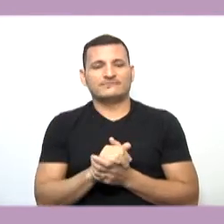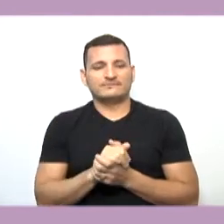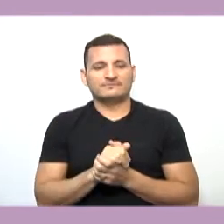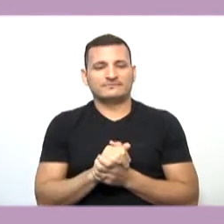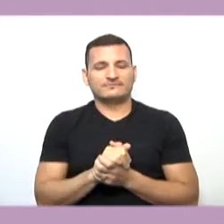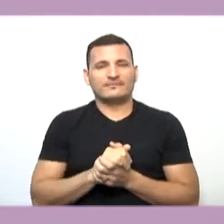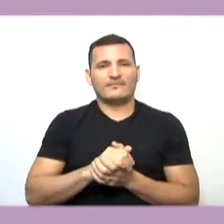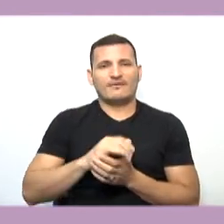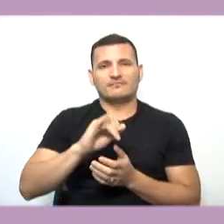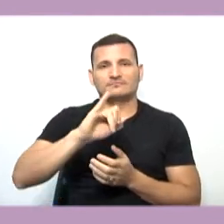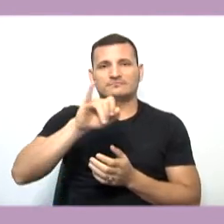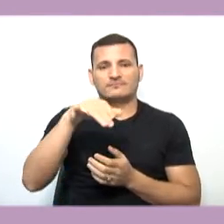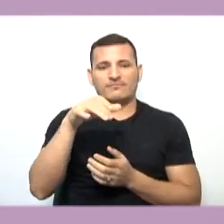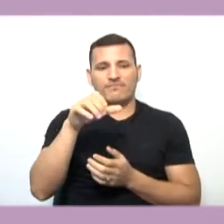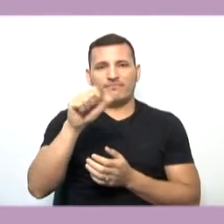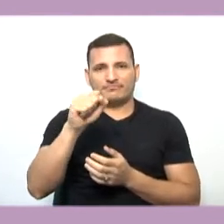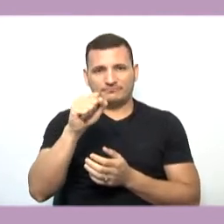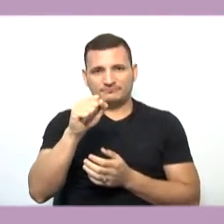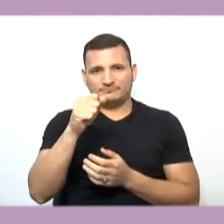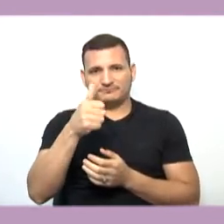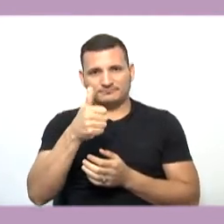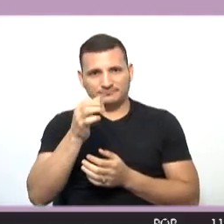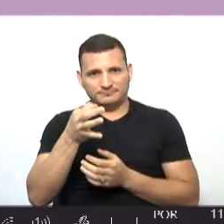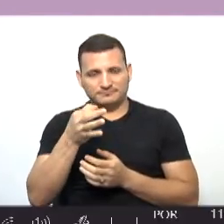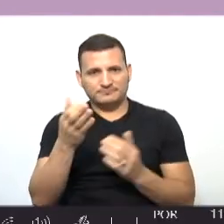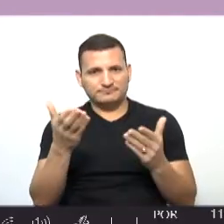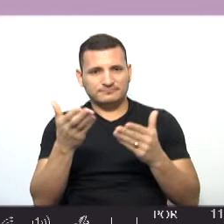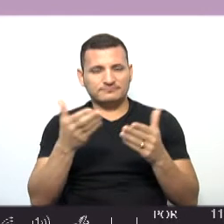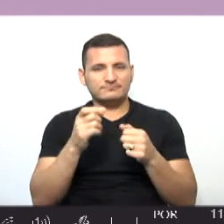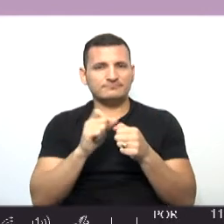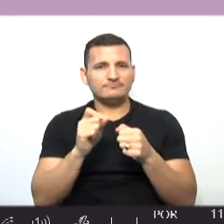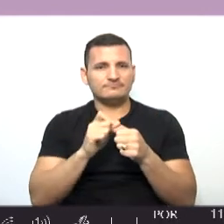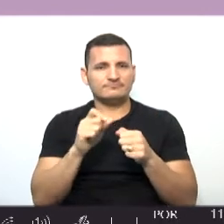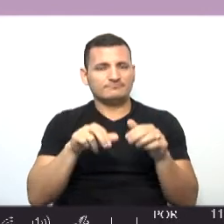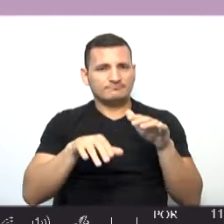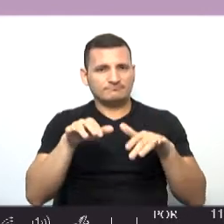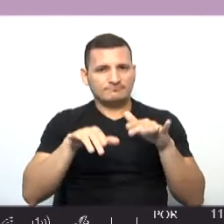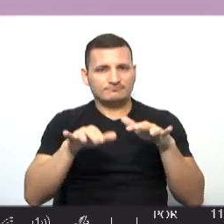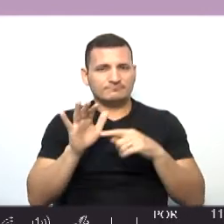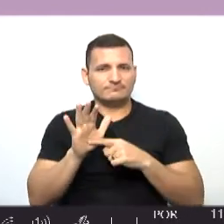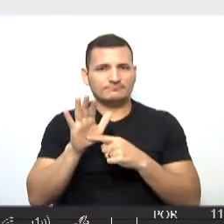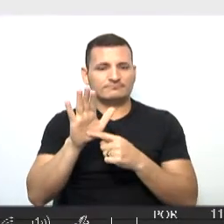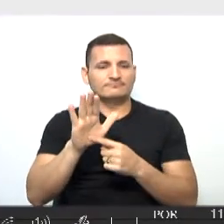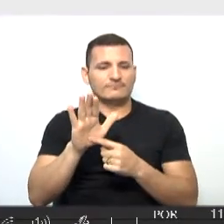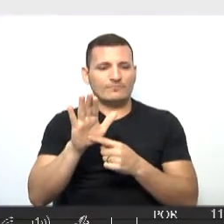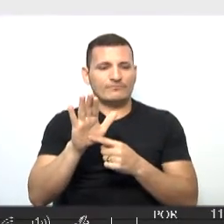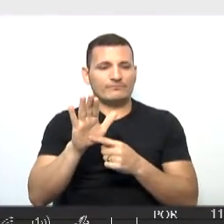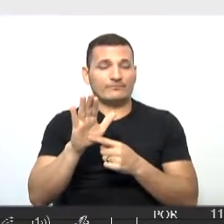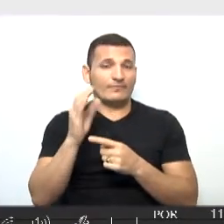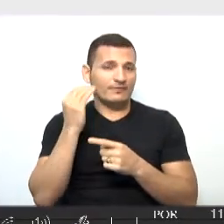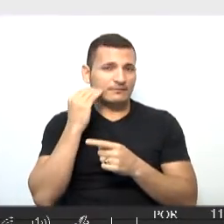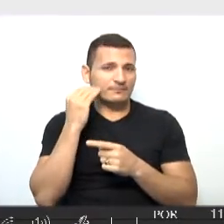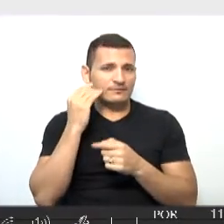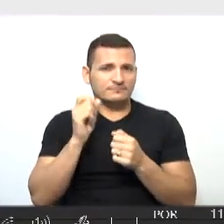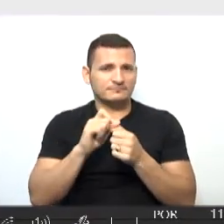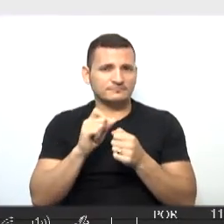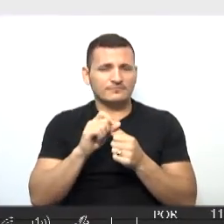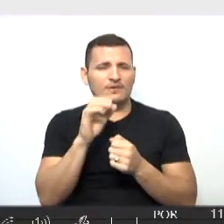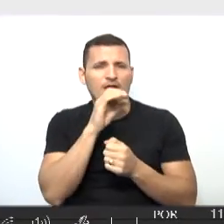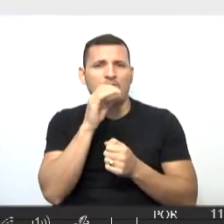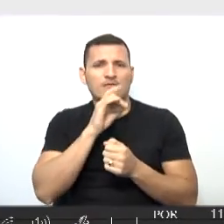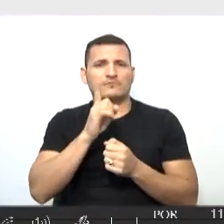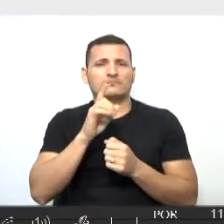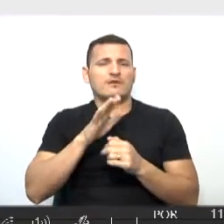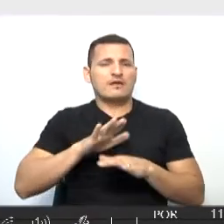aonde entra o JavaScript, certo? É isso que a gente vai fazer. Agora, vou tentar fazer num ritmo não tão